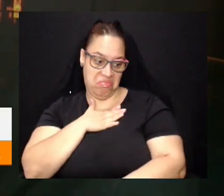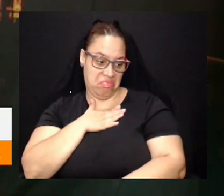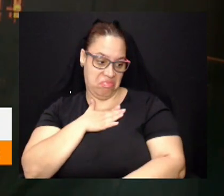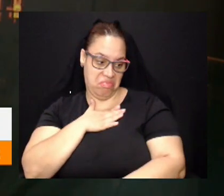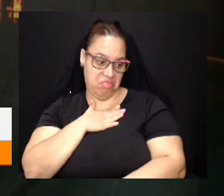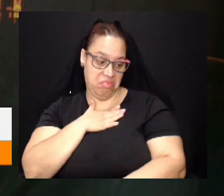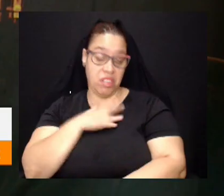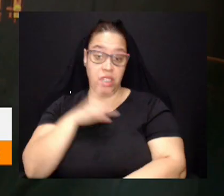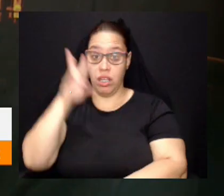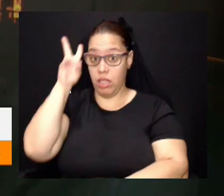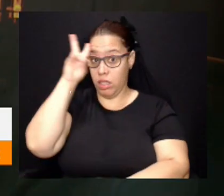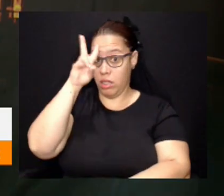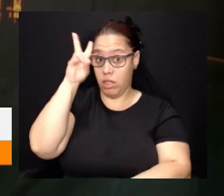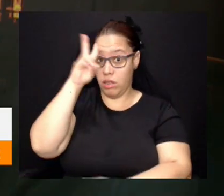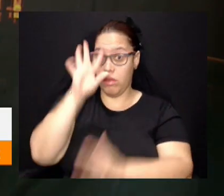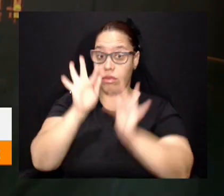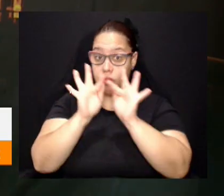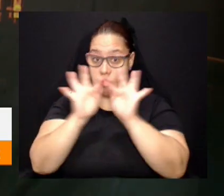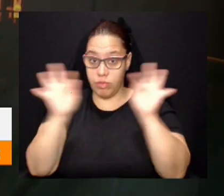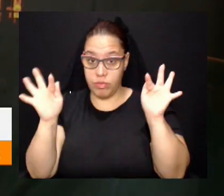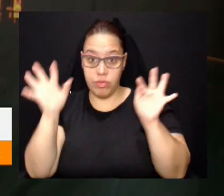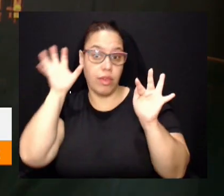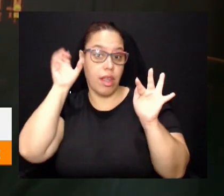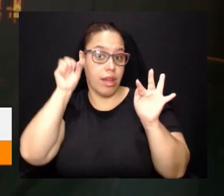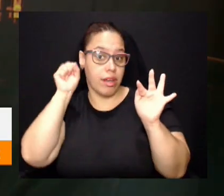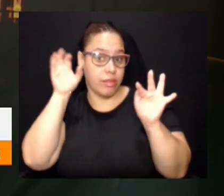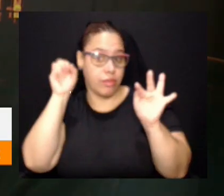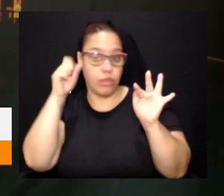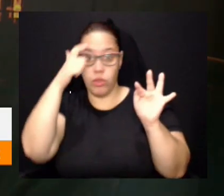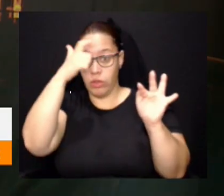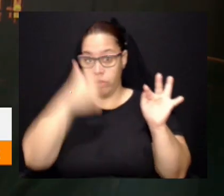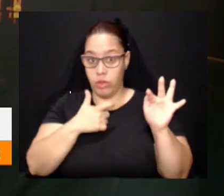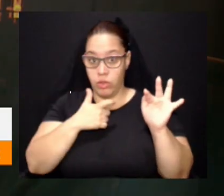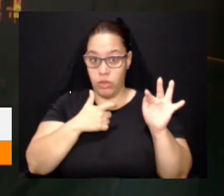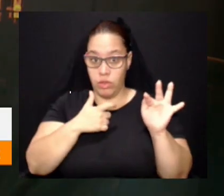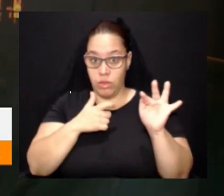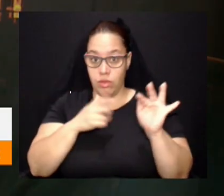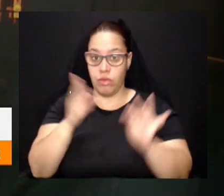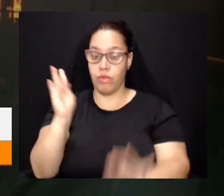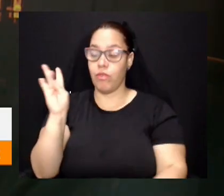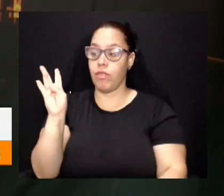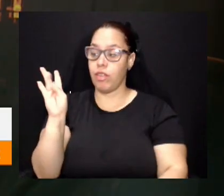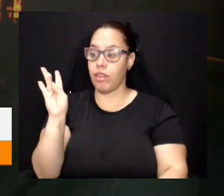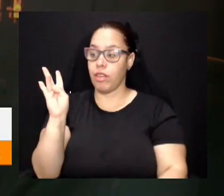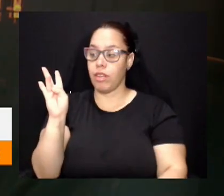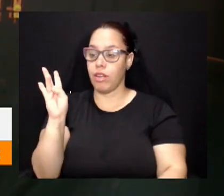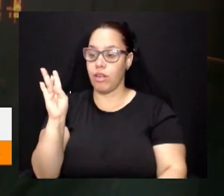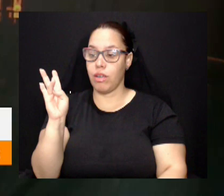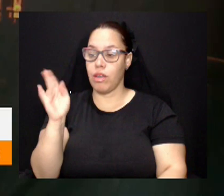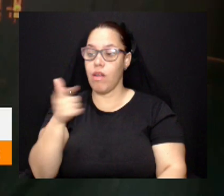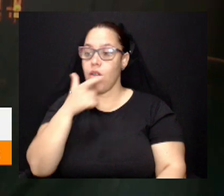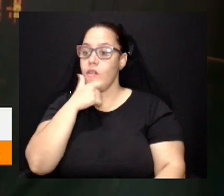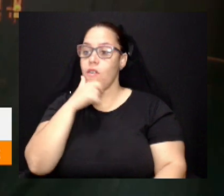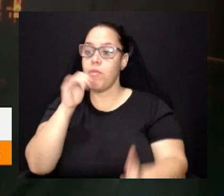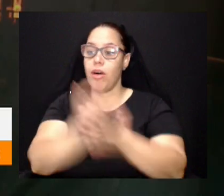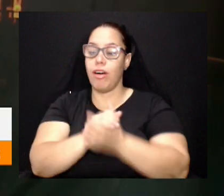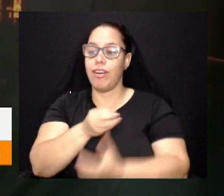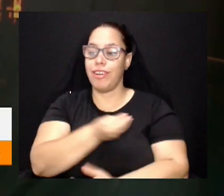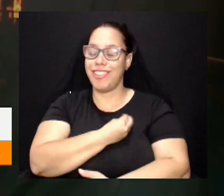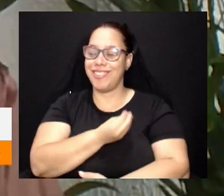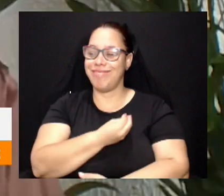lembra aquela frase que a gente ouve muito: "Eu sou viúva de marido vivo", né, Yunsi?